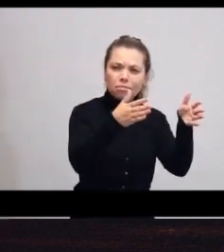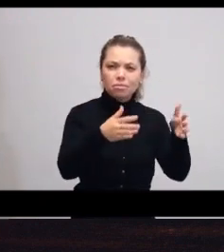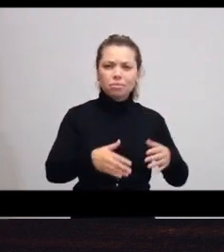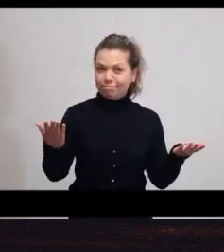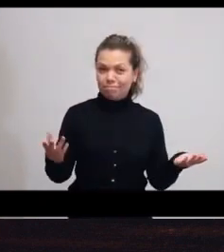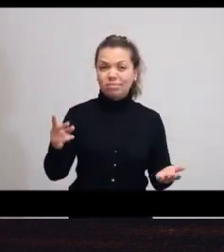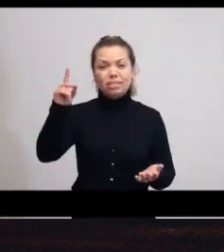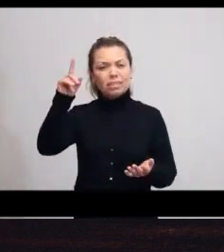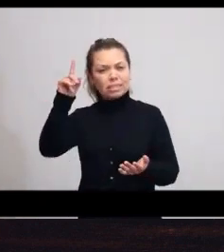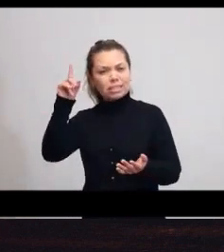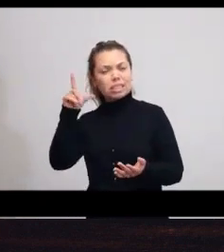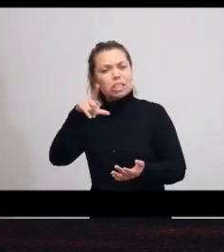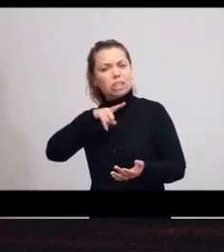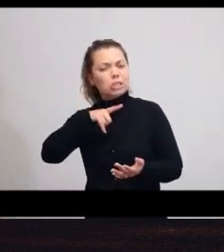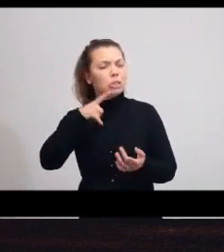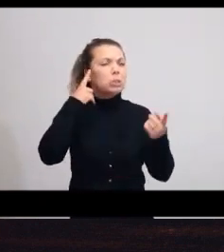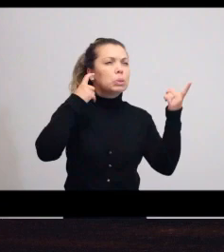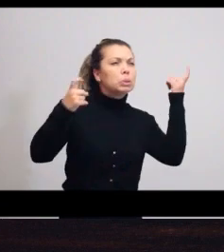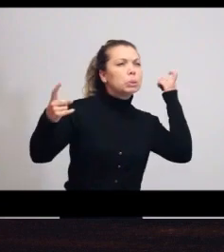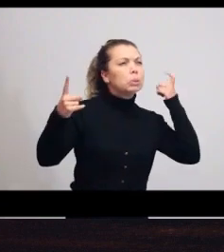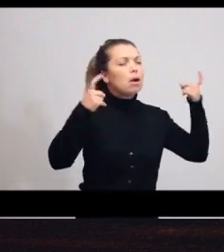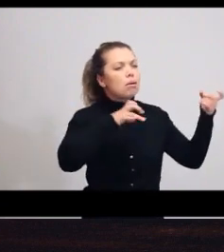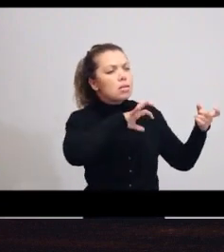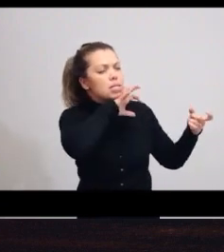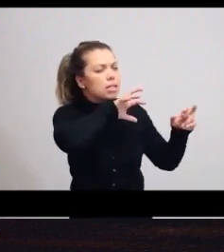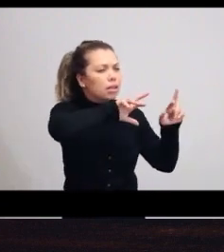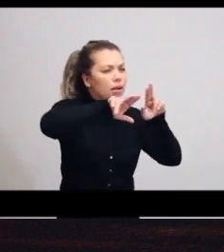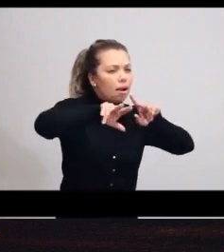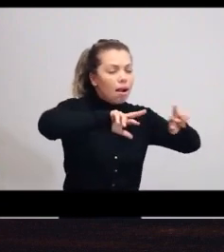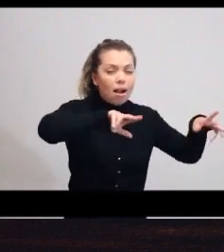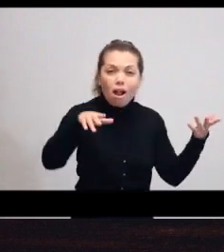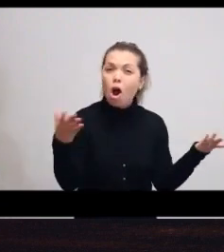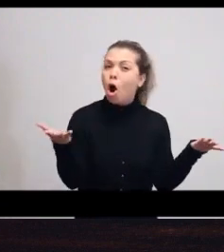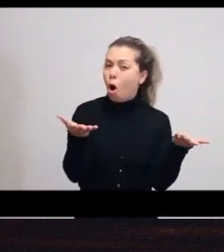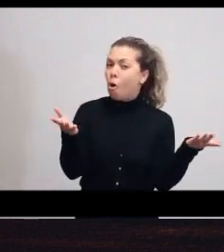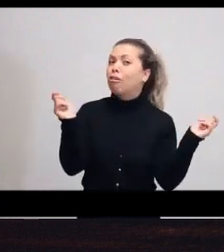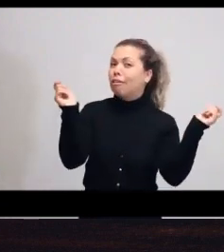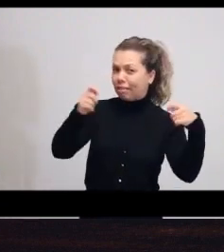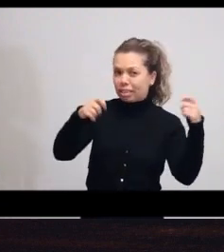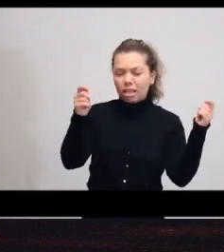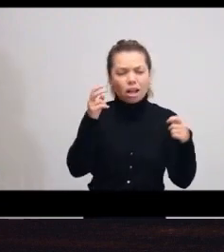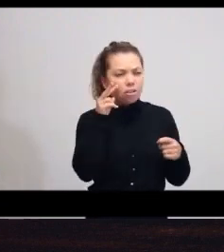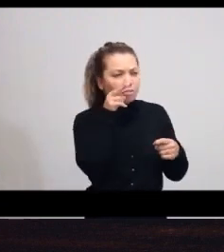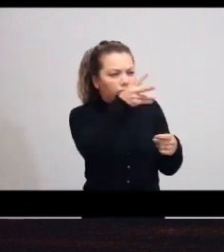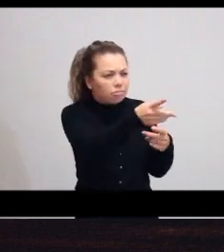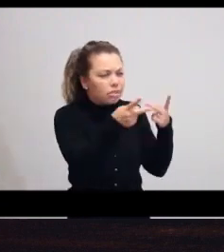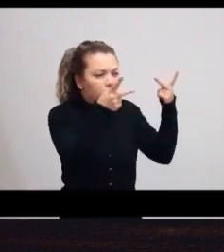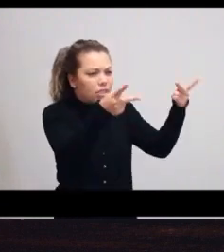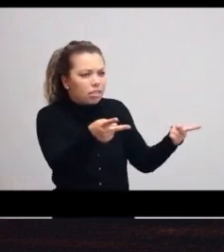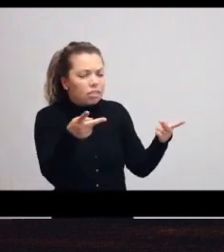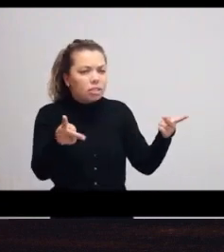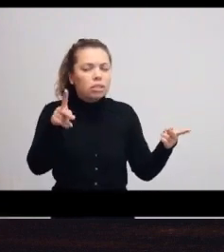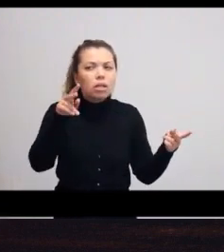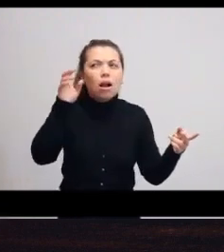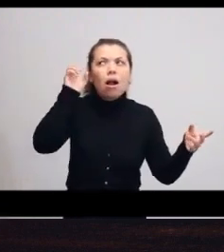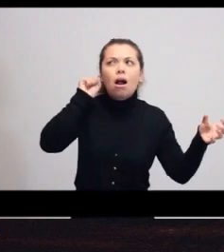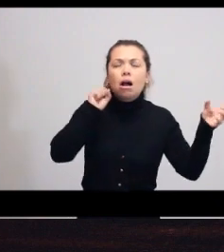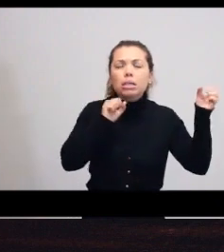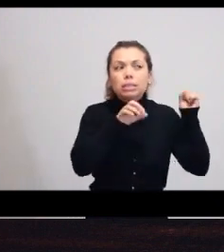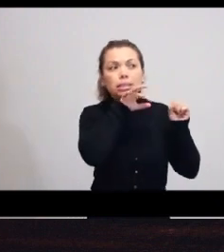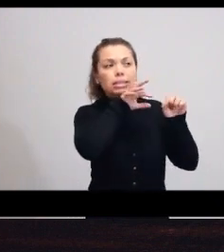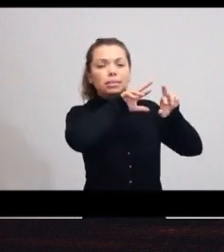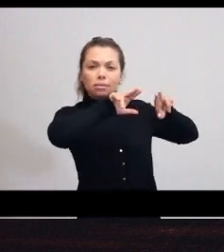das usinas nucleares em 1985. Assim, em 1986, a Estação Ecológica Jureia Itatins foi